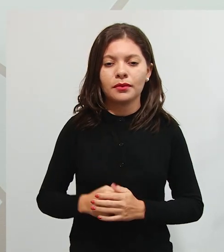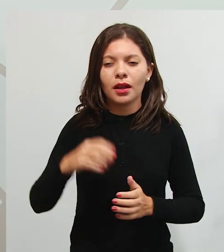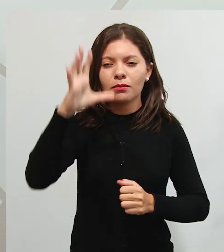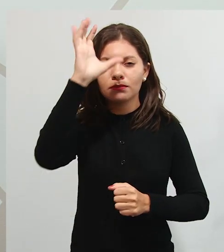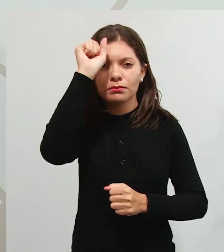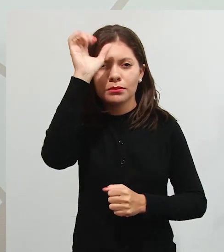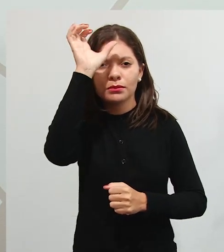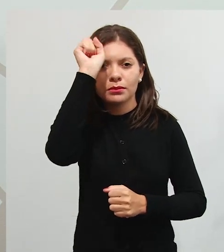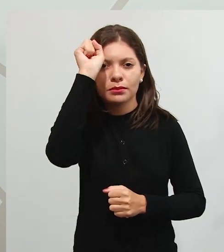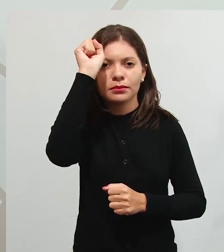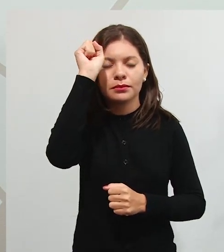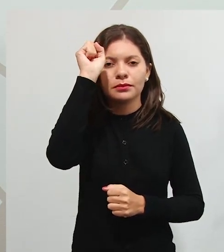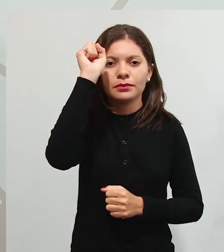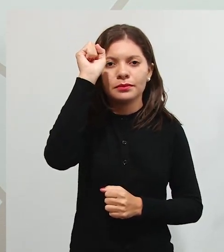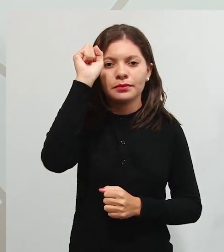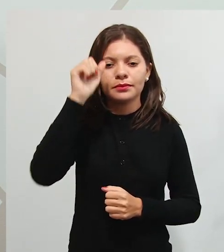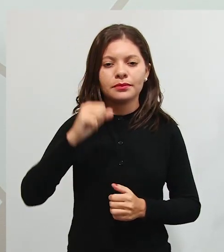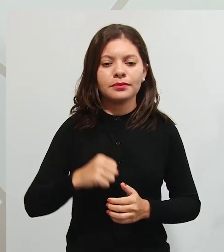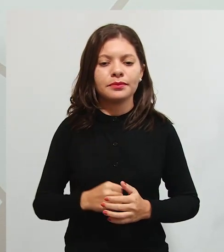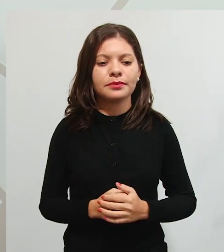de aprendizado, né? de